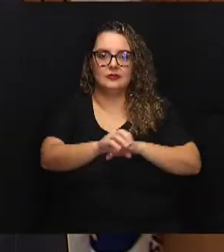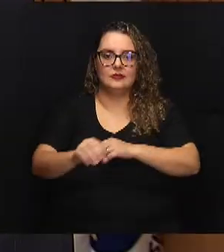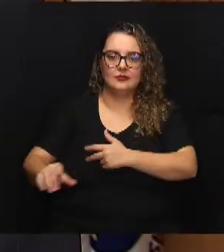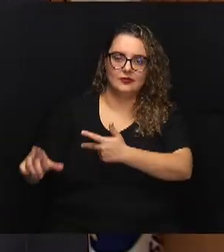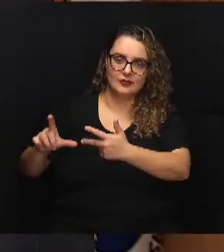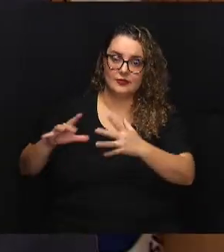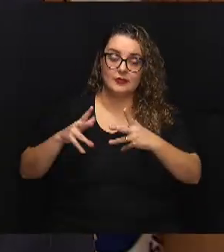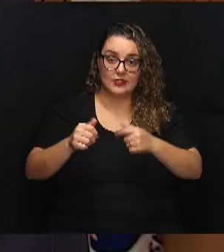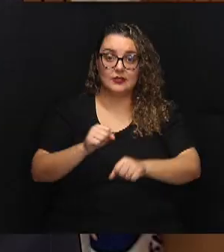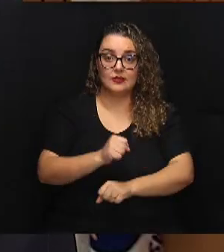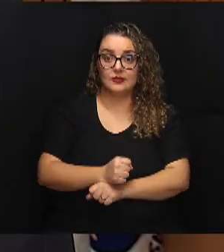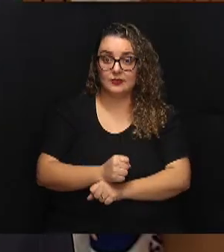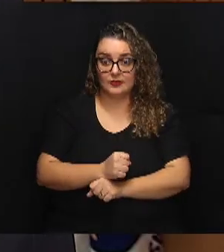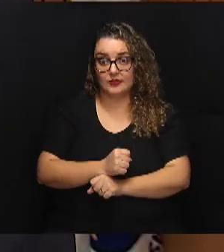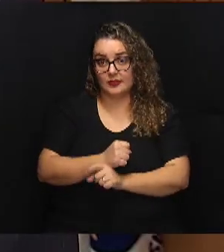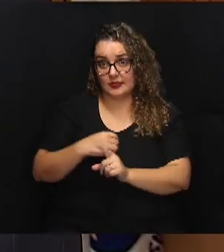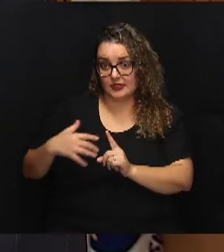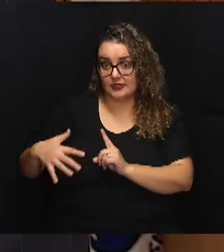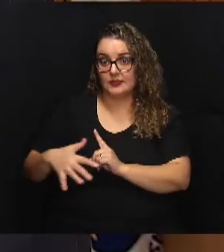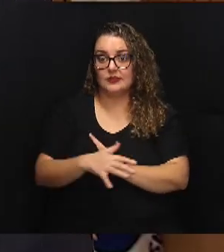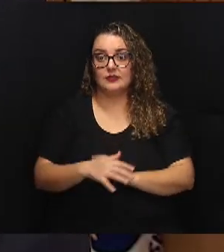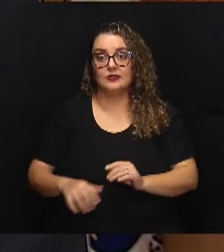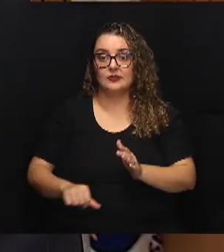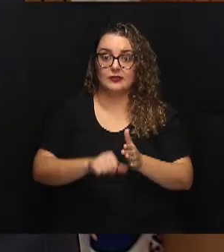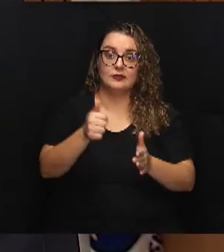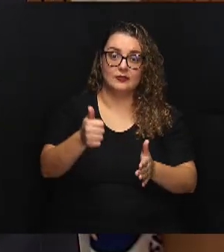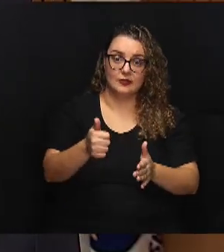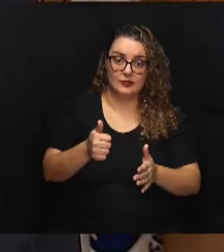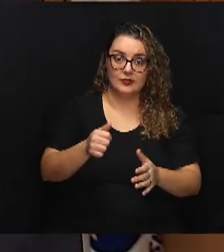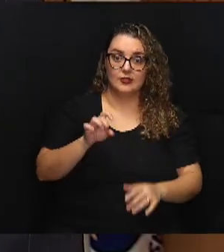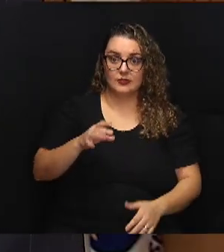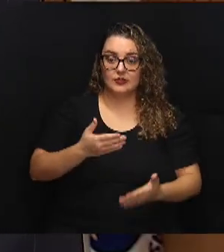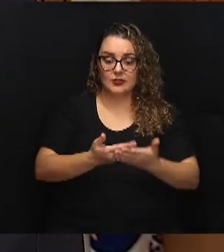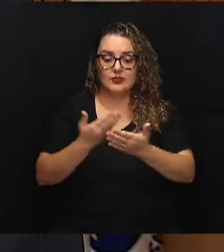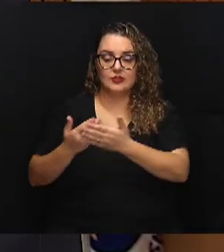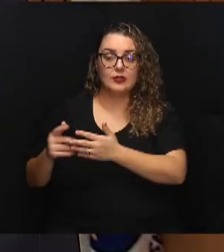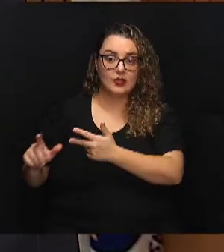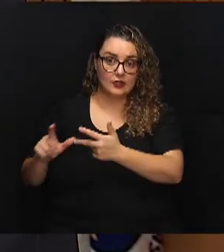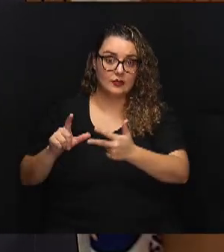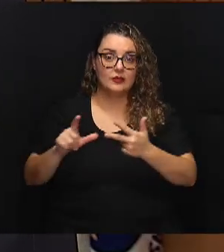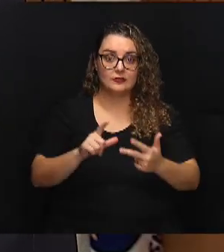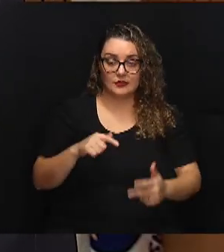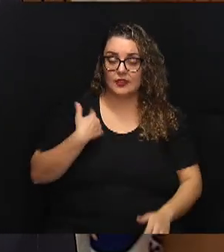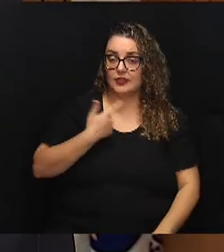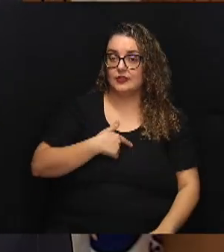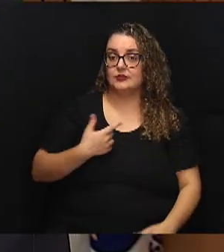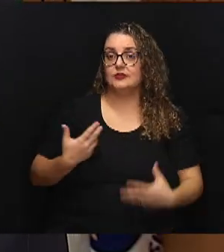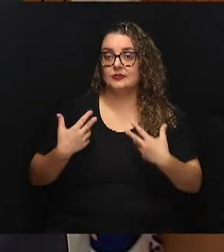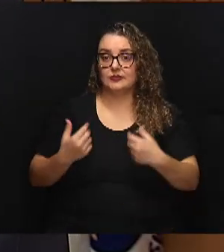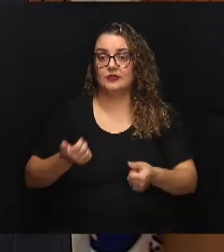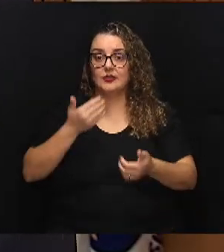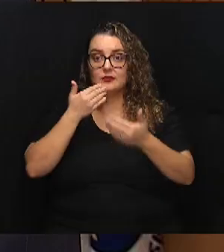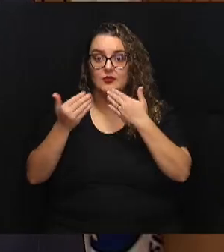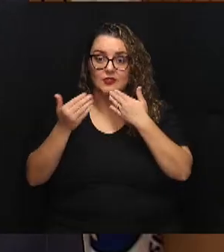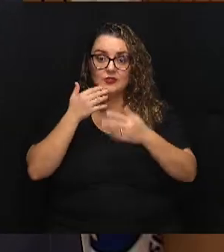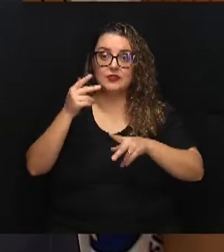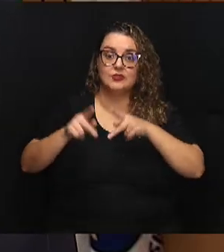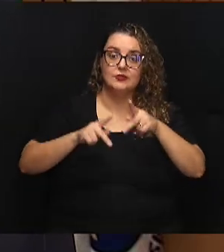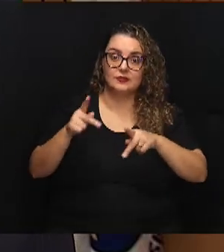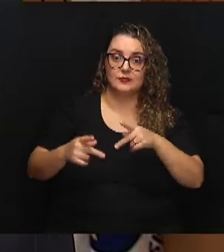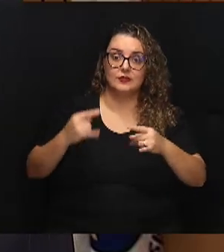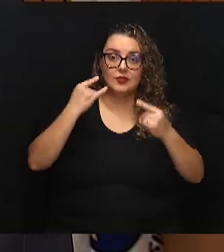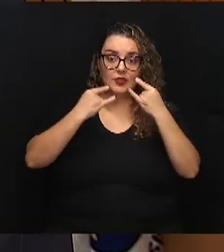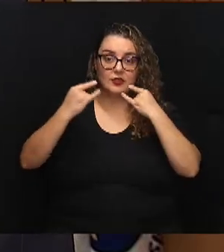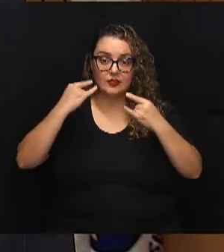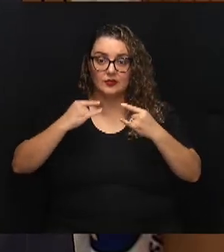sociedade. O aplicativo, inicialmente, engloba somente a Escola do Legislativo, e a gente tem recebido demandas da população